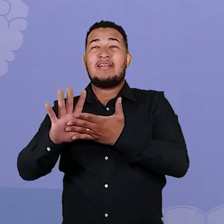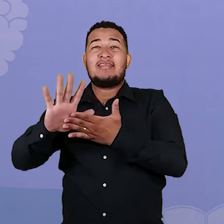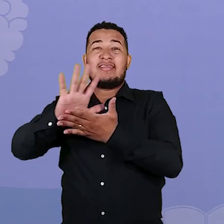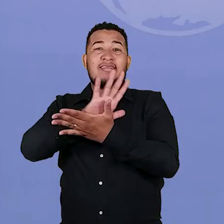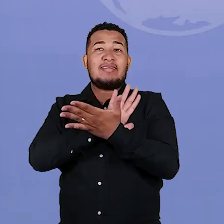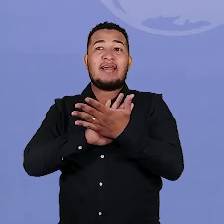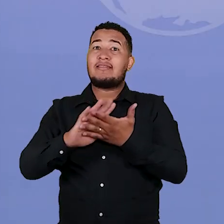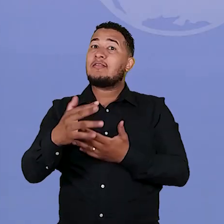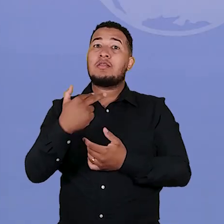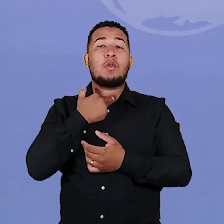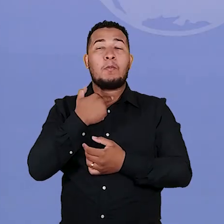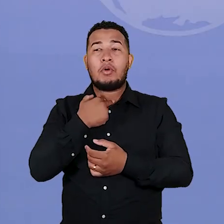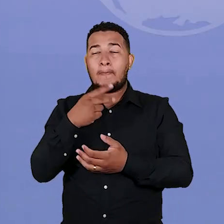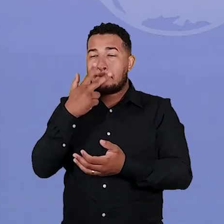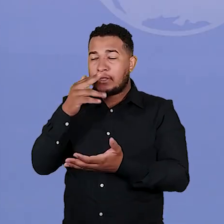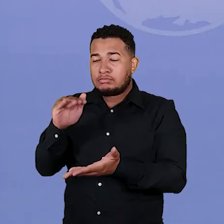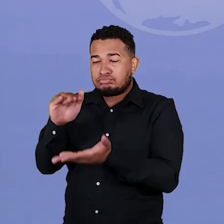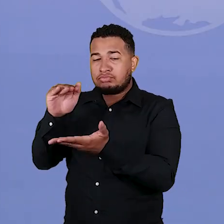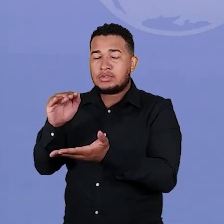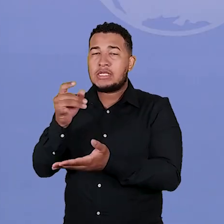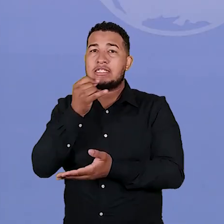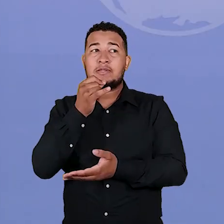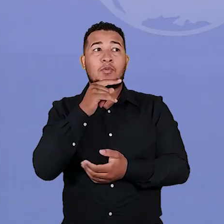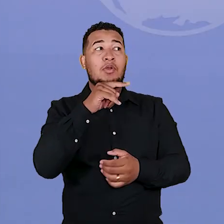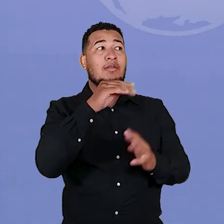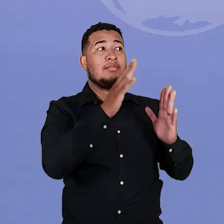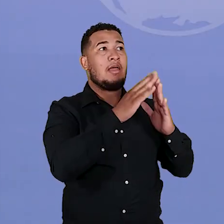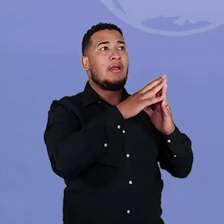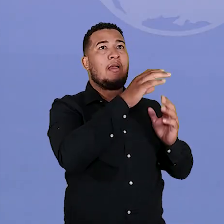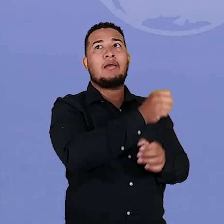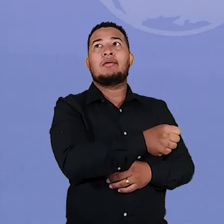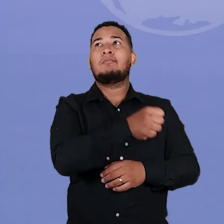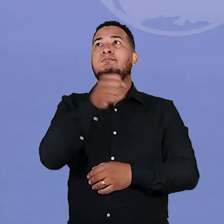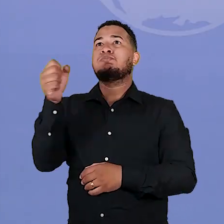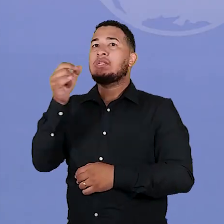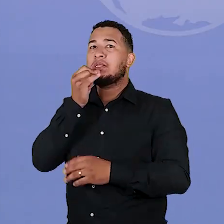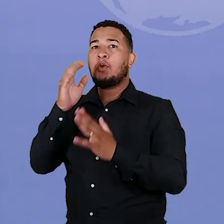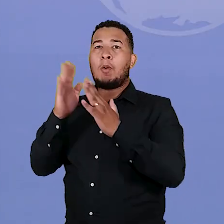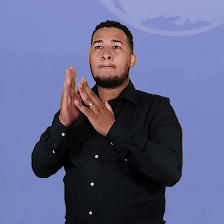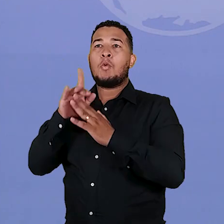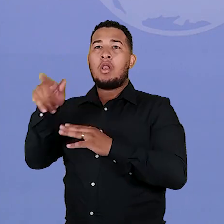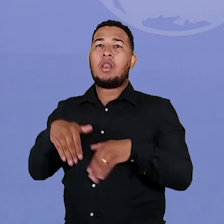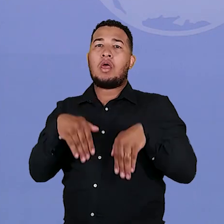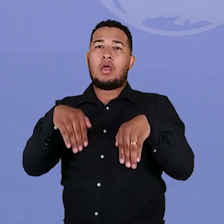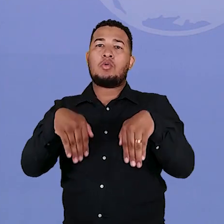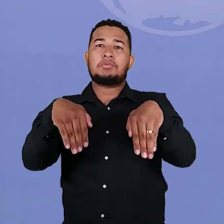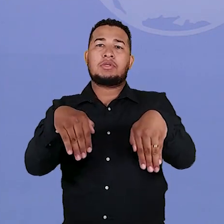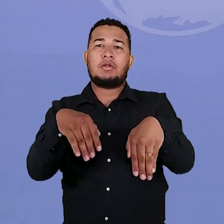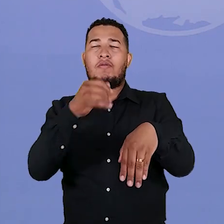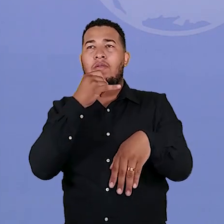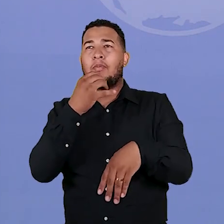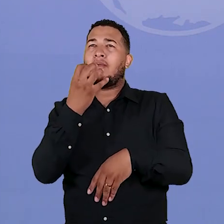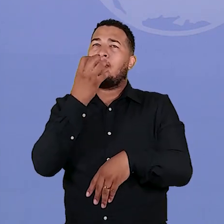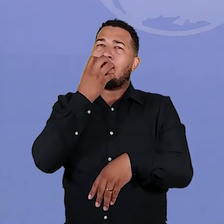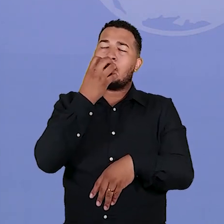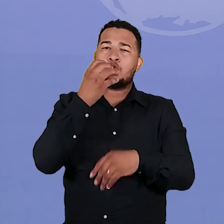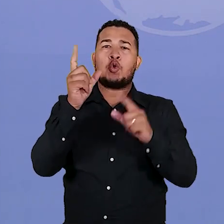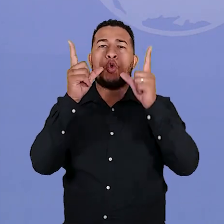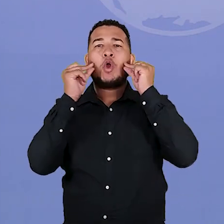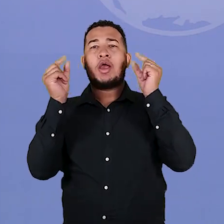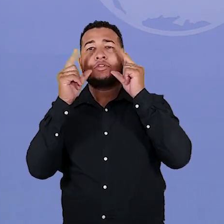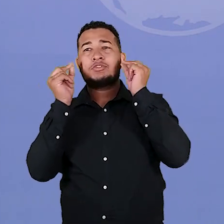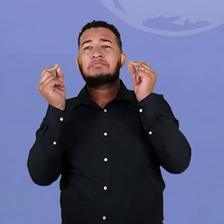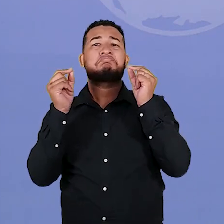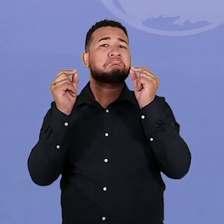animal, nenhum vegetal que você leve da sua casa, por exemplo. Então, se você for morar na Austrália, você não vai poder levar